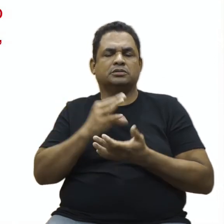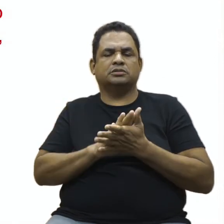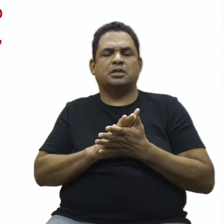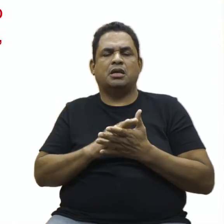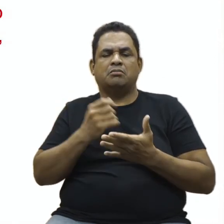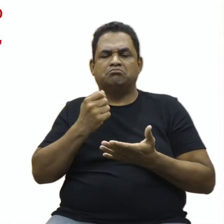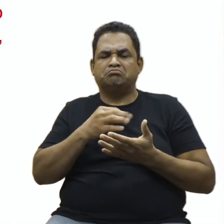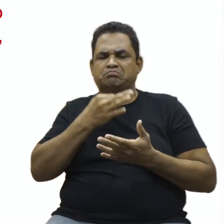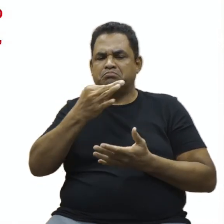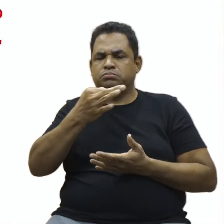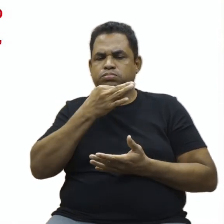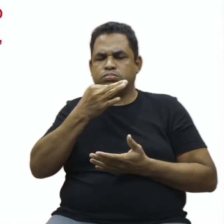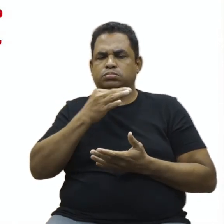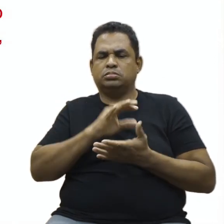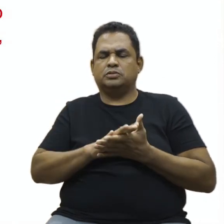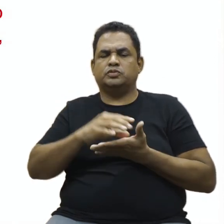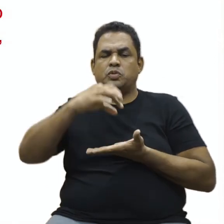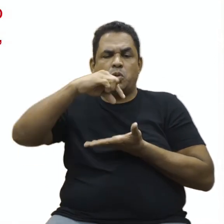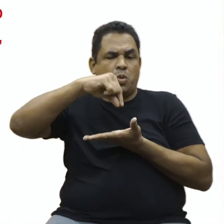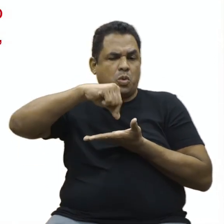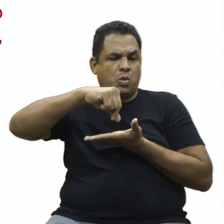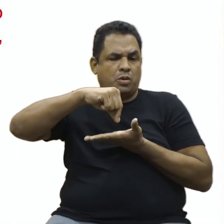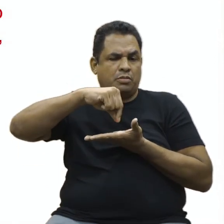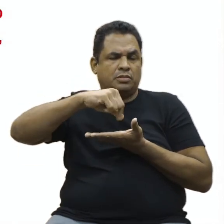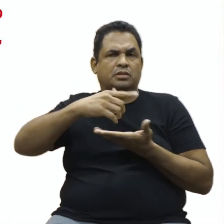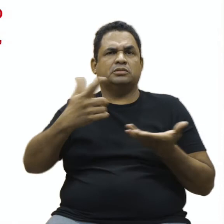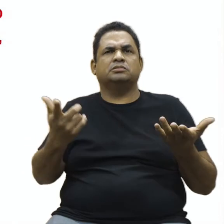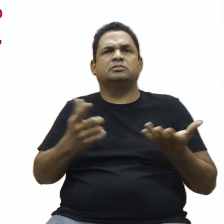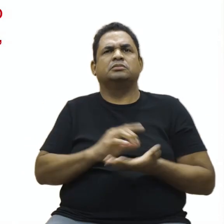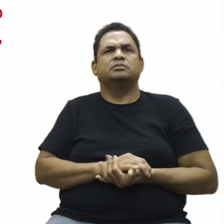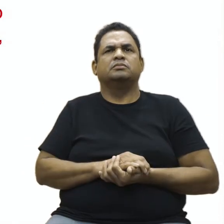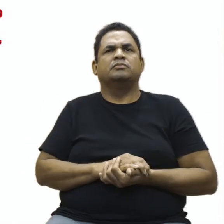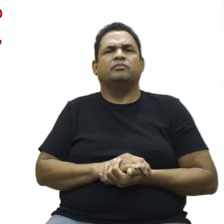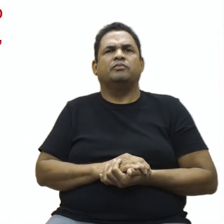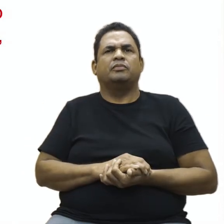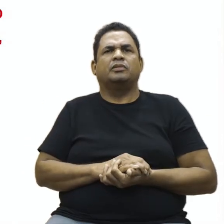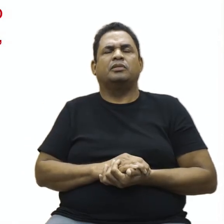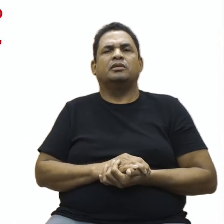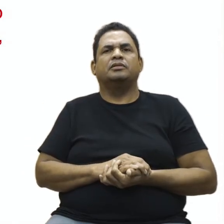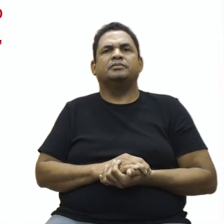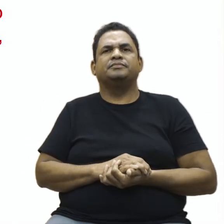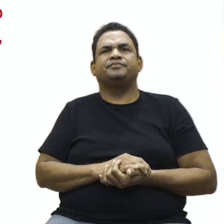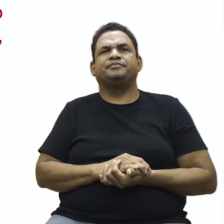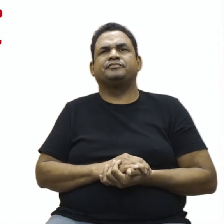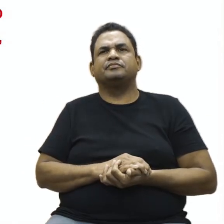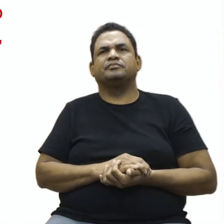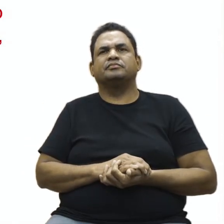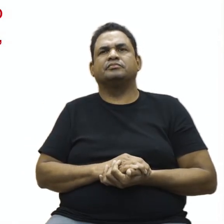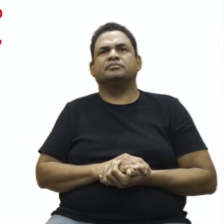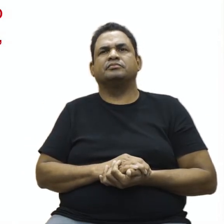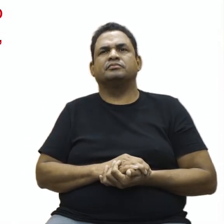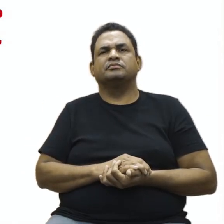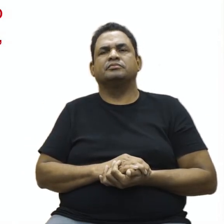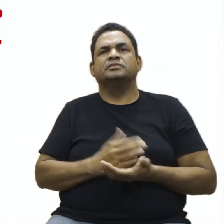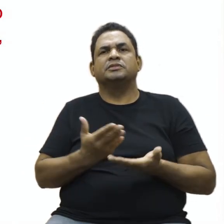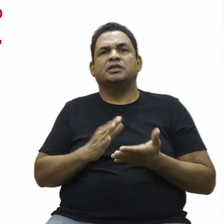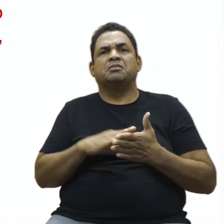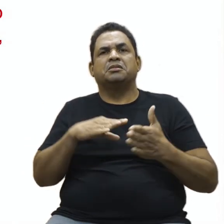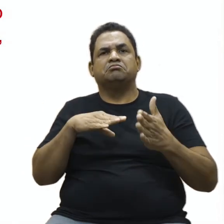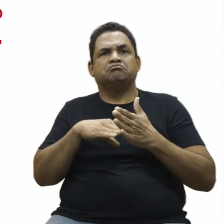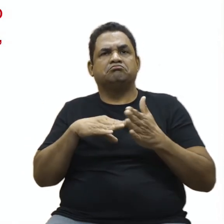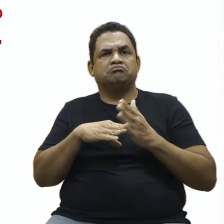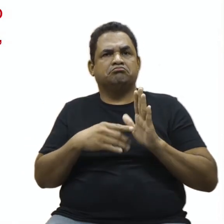estão careca de saber, né? Eu só estou repetindo aqui para vocês como se a gente já soubesse, né? Diante das